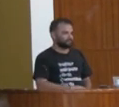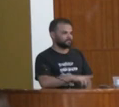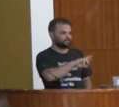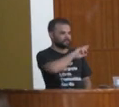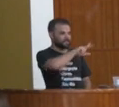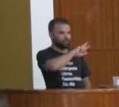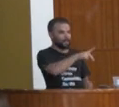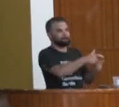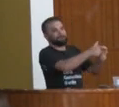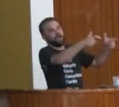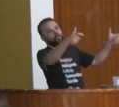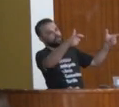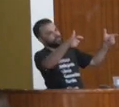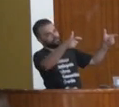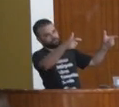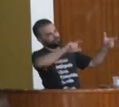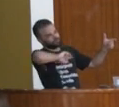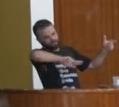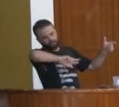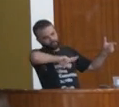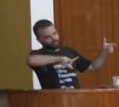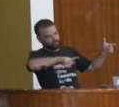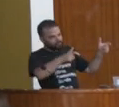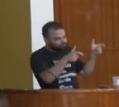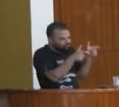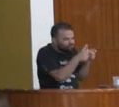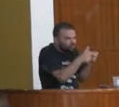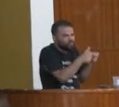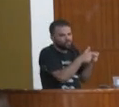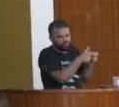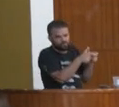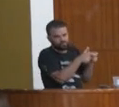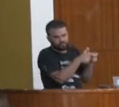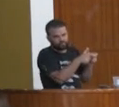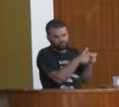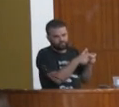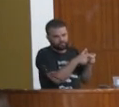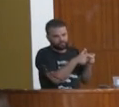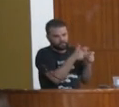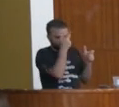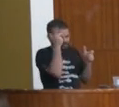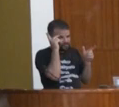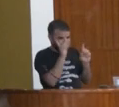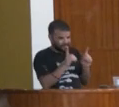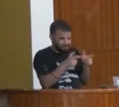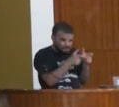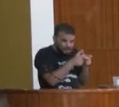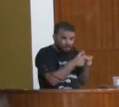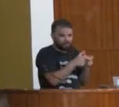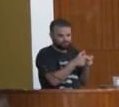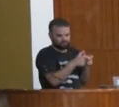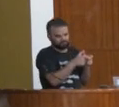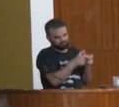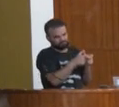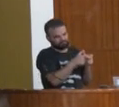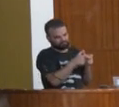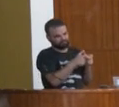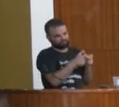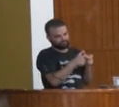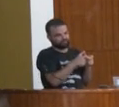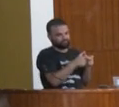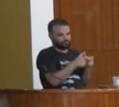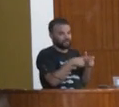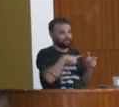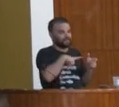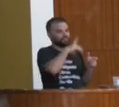não é a maioria, é muito longe disso. A menor parte, um percentual pequeno das pessoas que têm